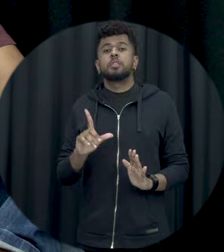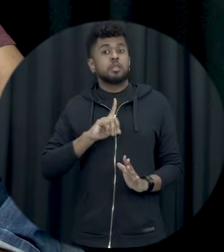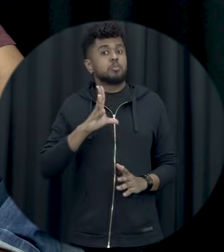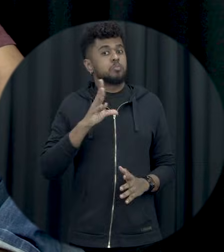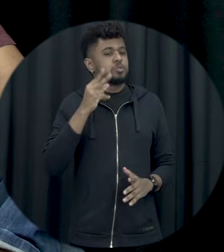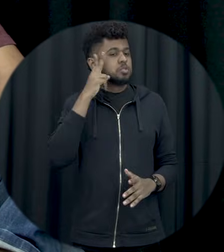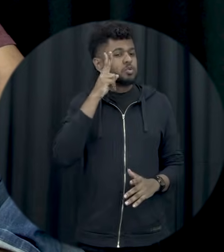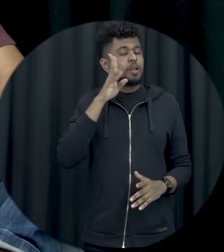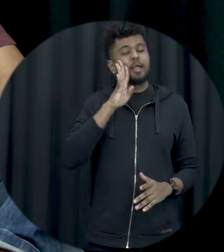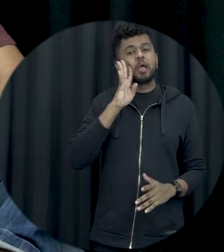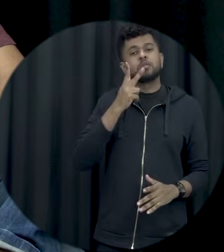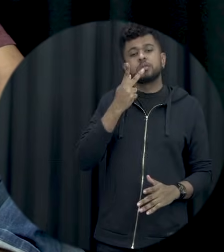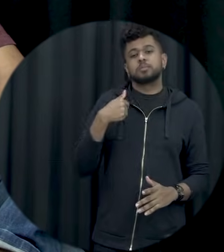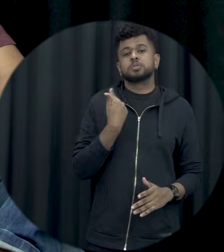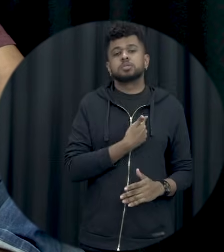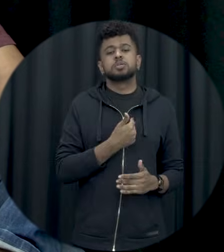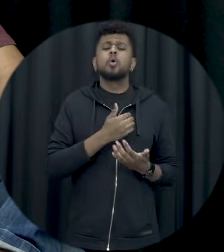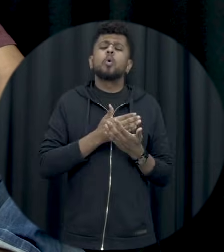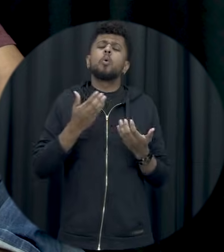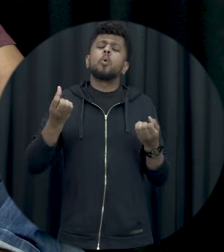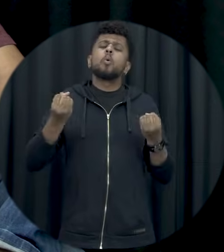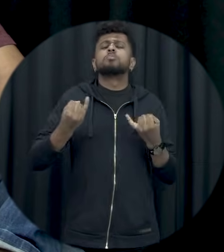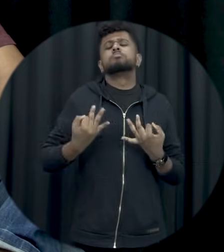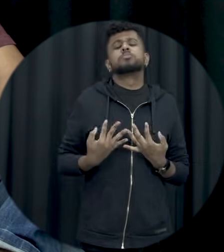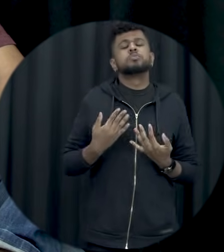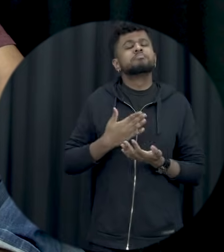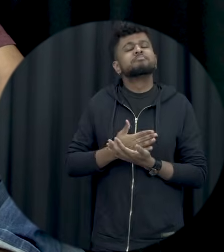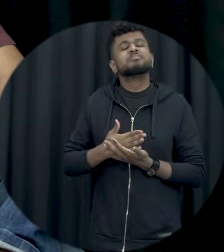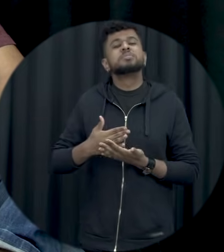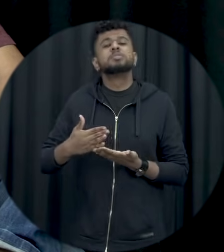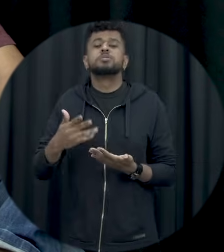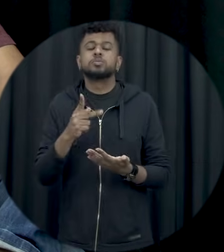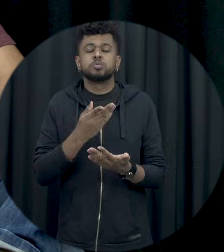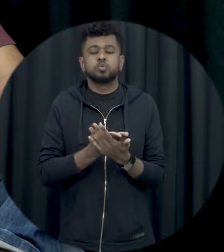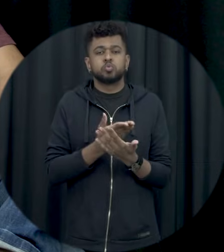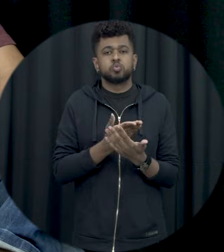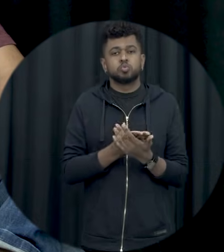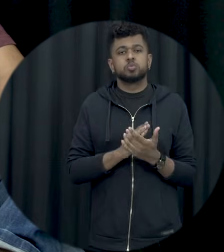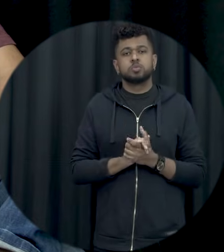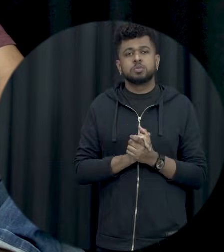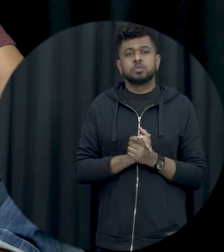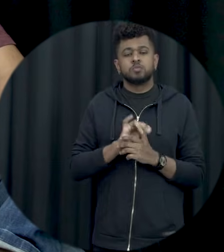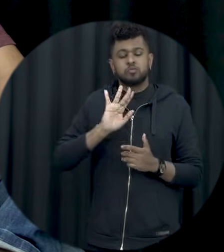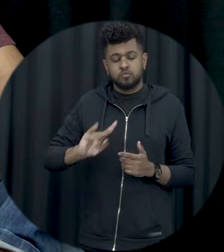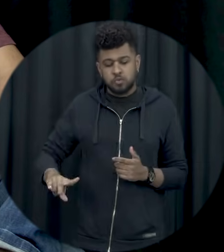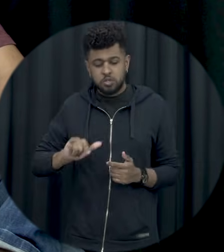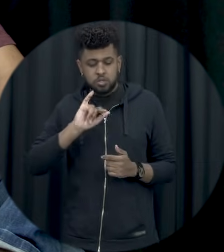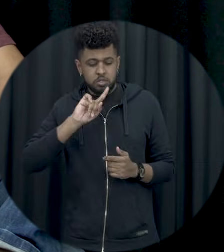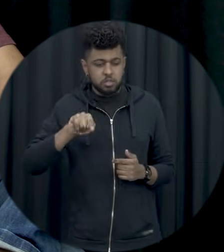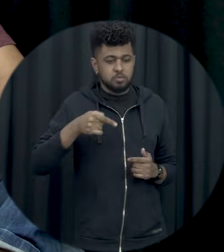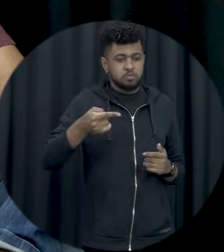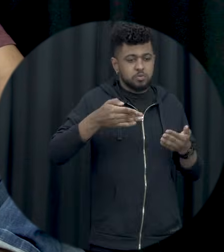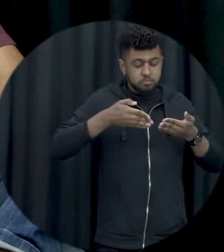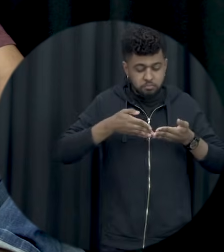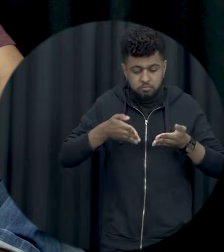contar para a gente aí. Conte desse início da sua origem, os estudos, o início dos seus estudos, né? Que vai depois lhe dar a abertura